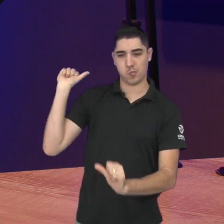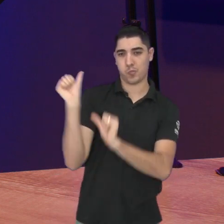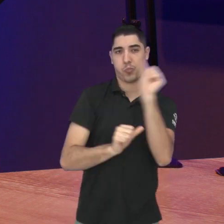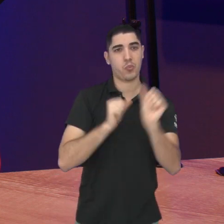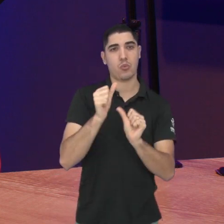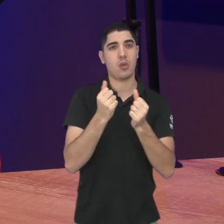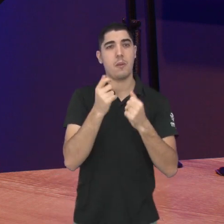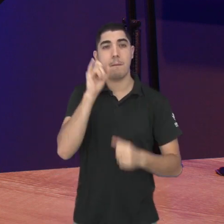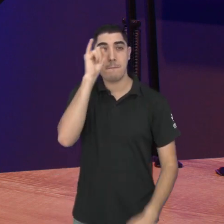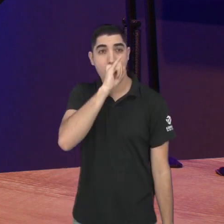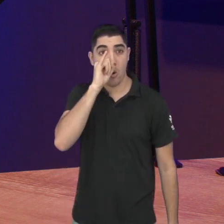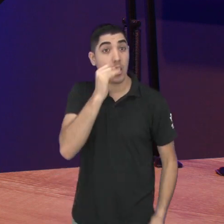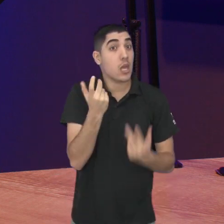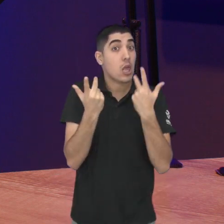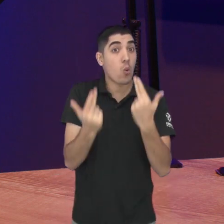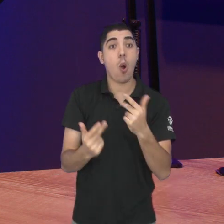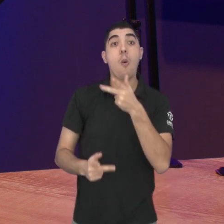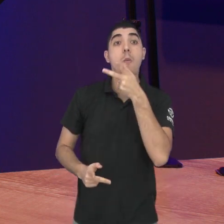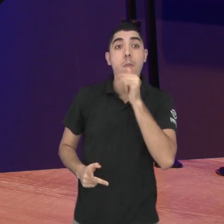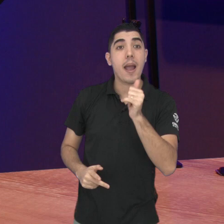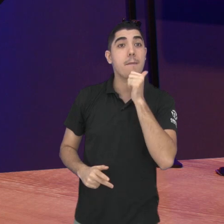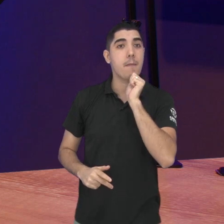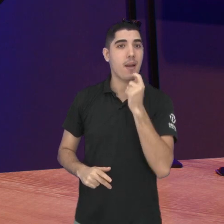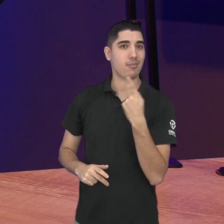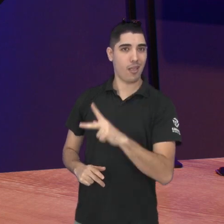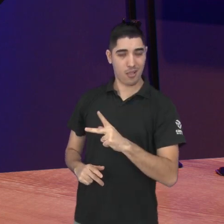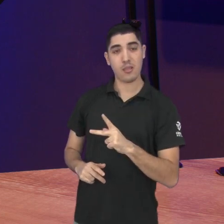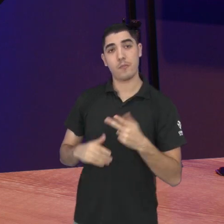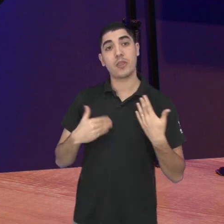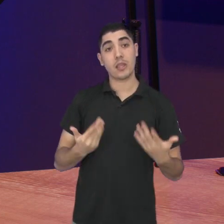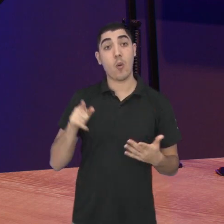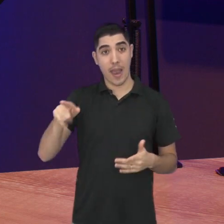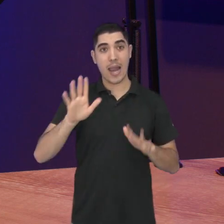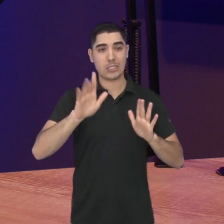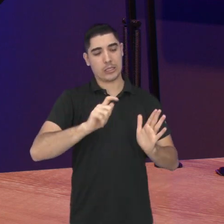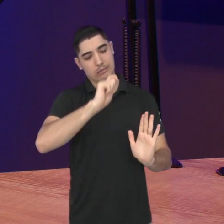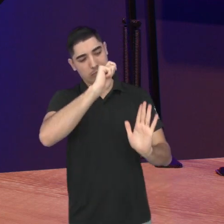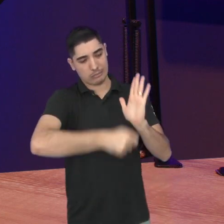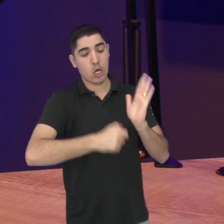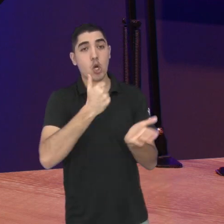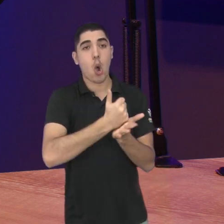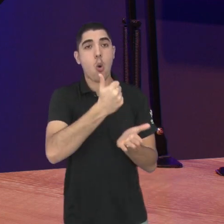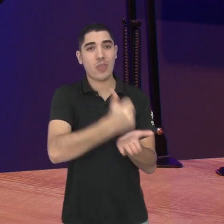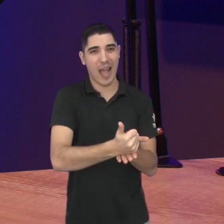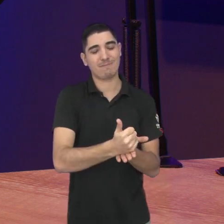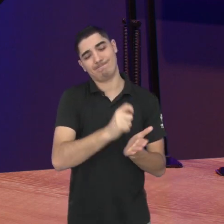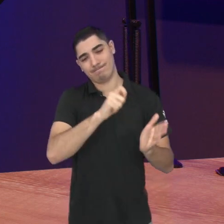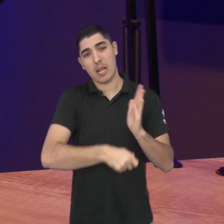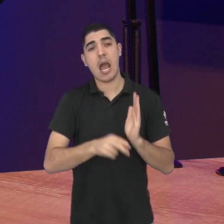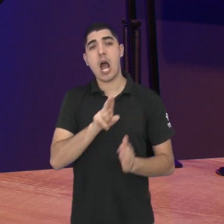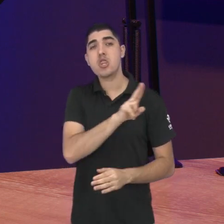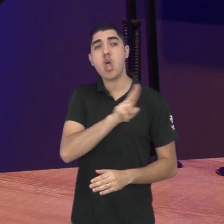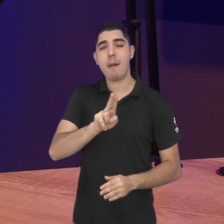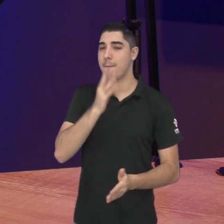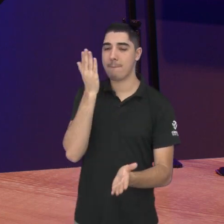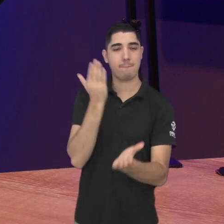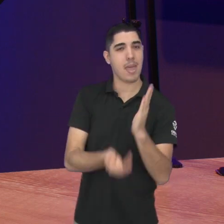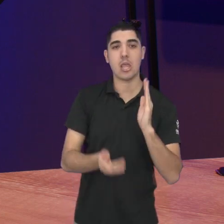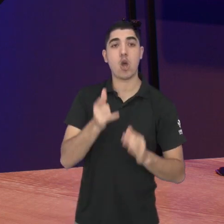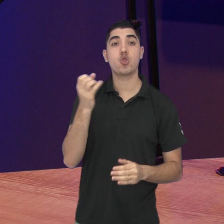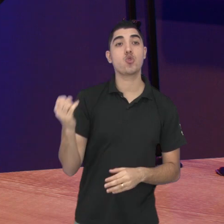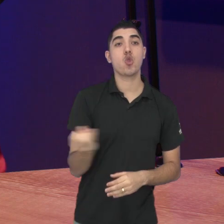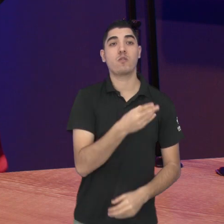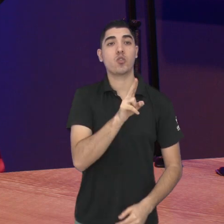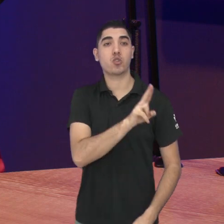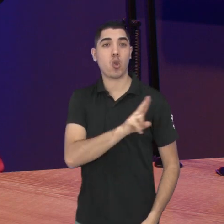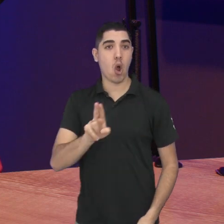como seus pais. Então assim, logo no começo do filme ela assina um contrato em que ela perde o nome, então ela começa a ser chamada de outra coisa,